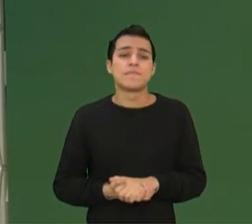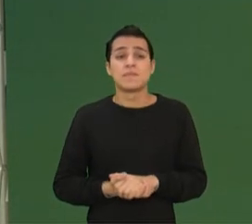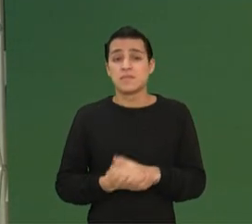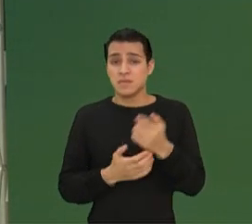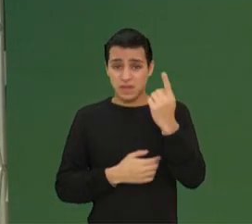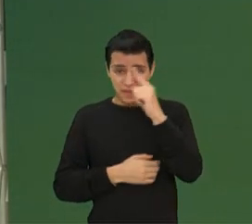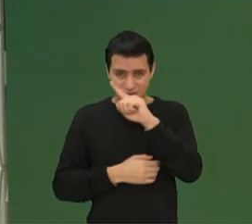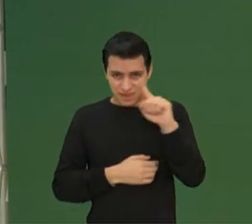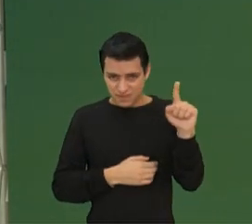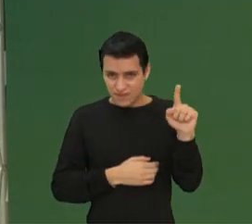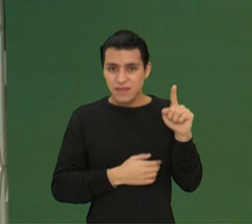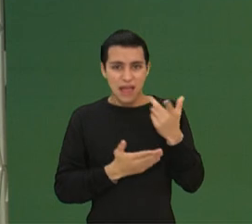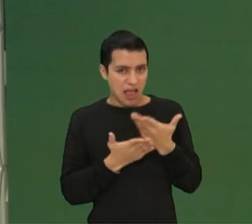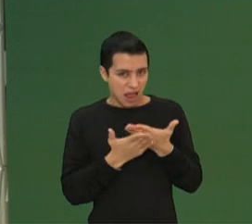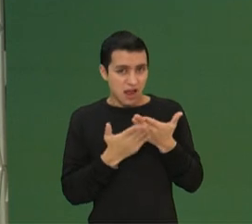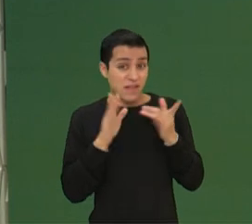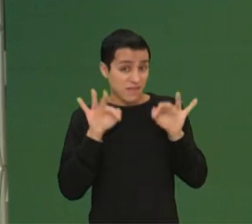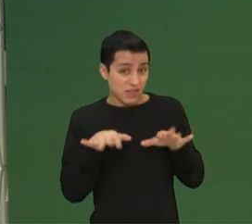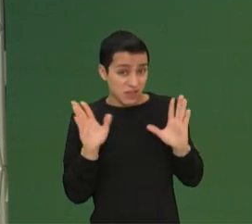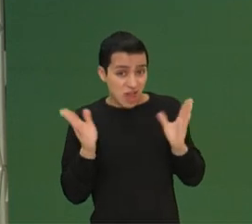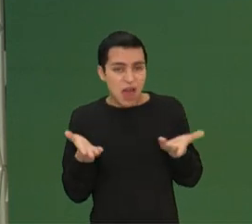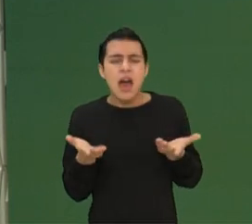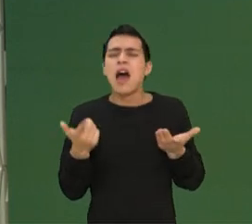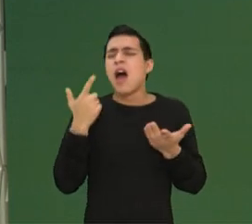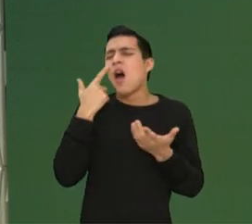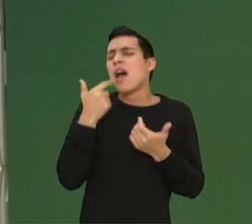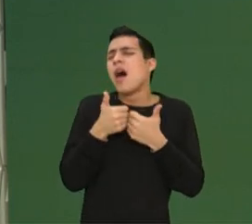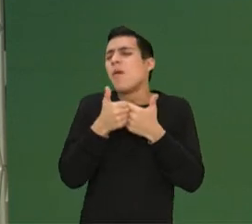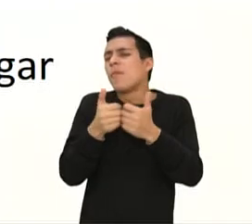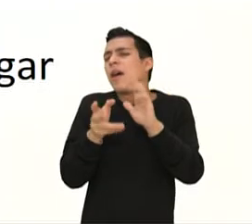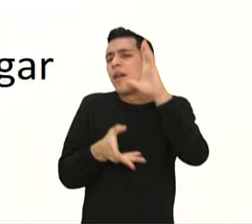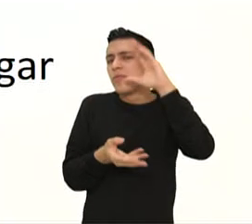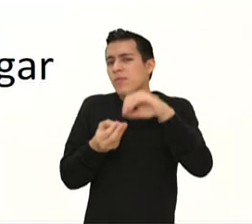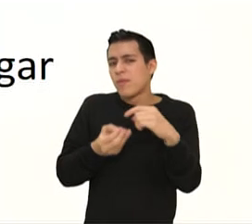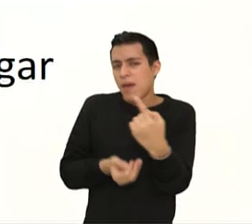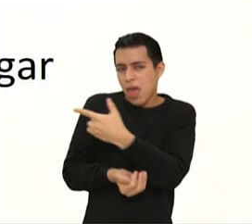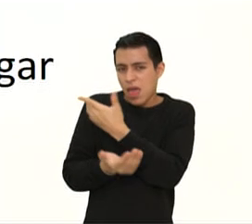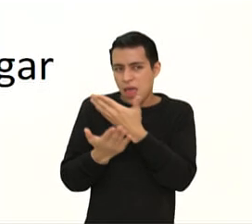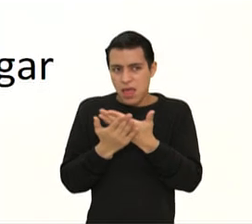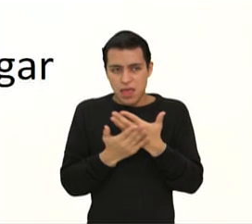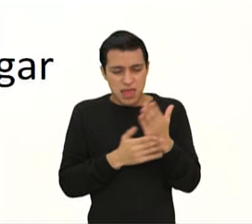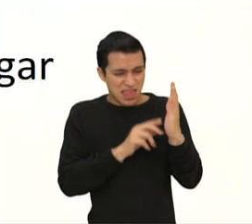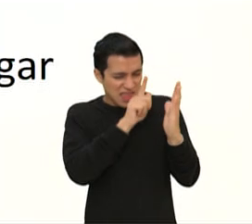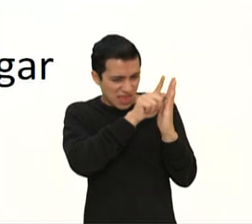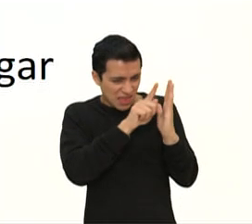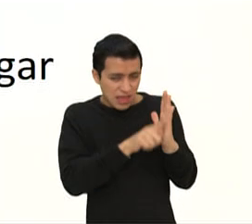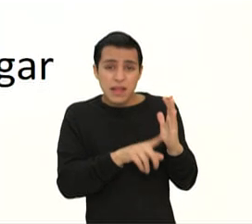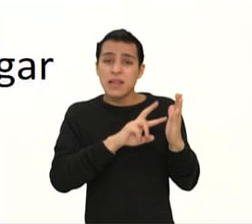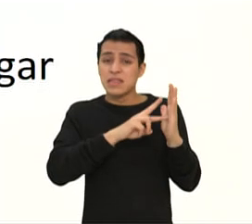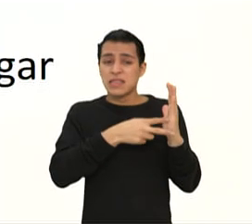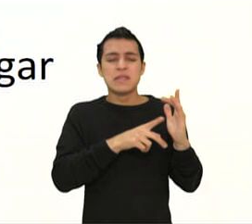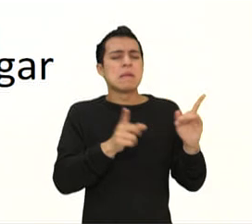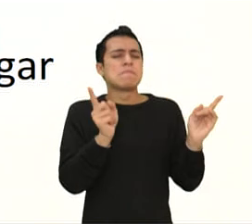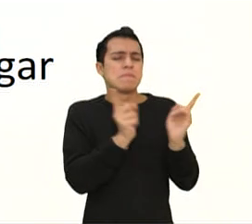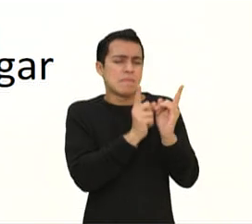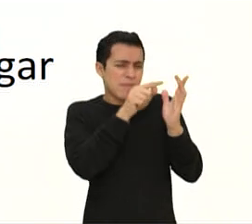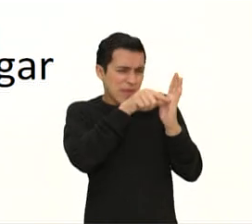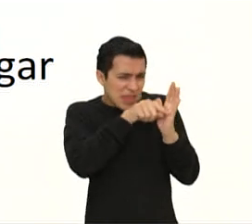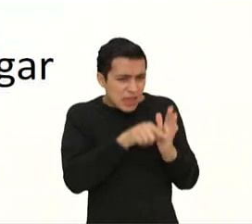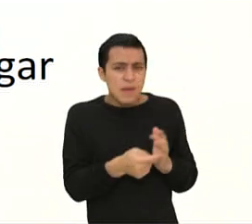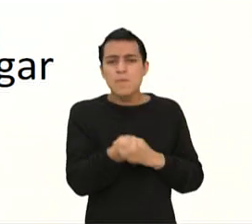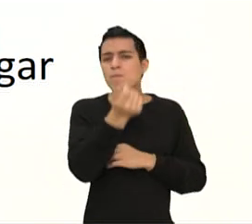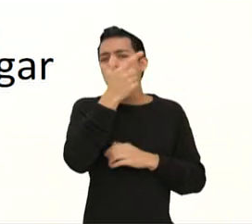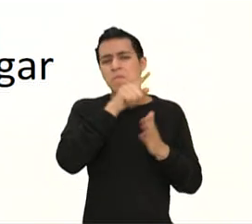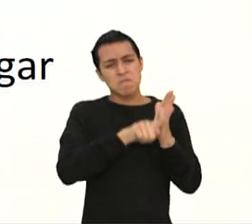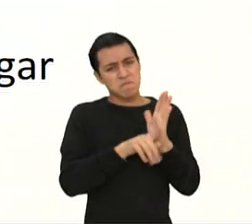Chegamos ao final da nossa aula. Acompanhe comigo o resumo dela. Enquete, pesquisa curta, normalmente com